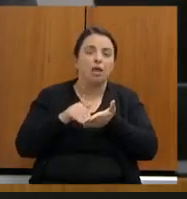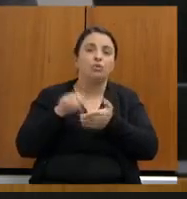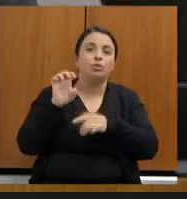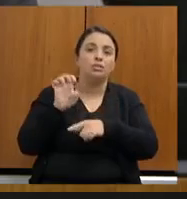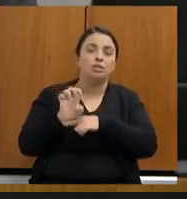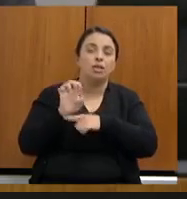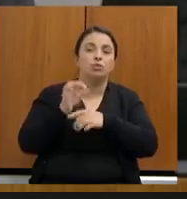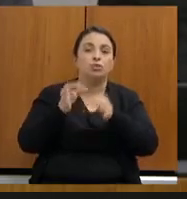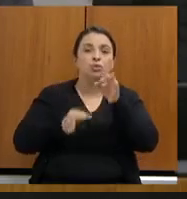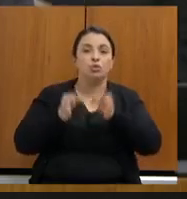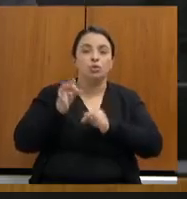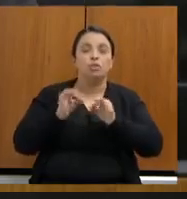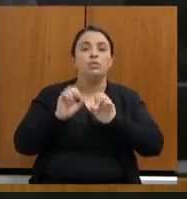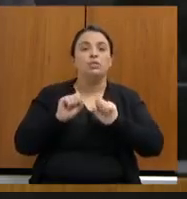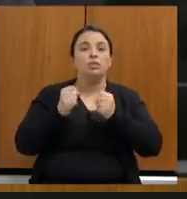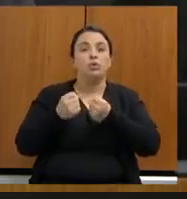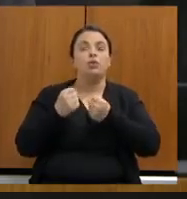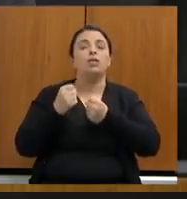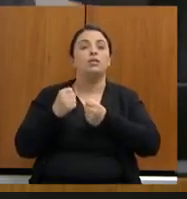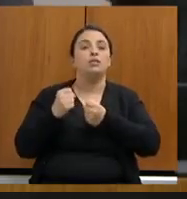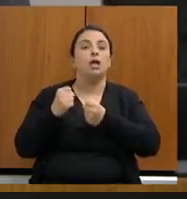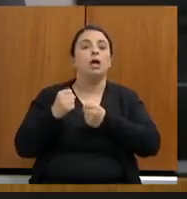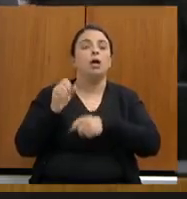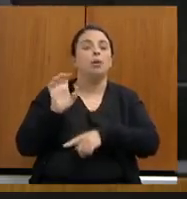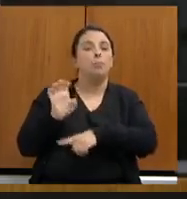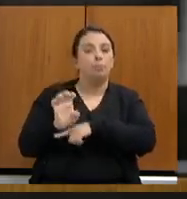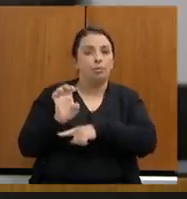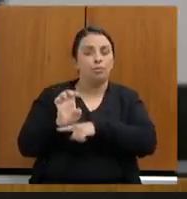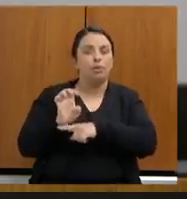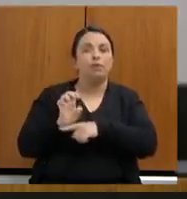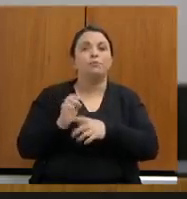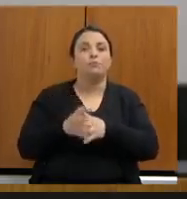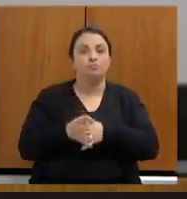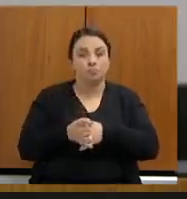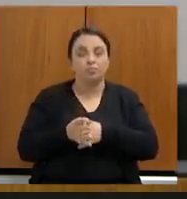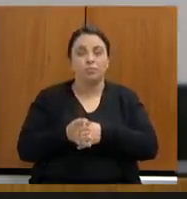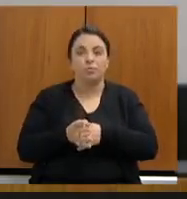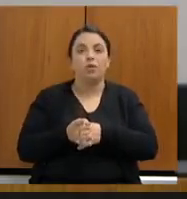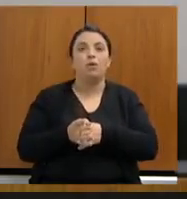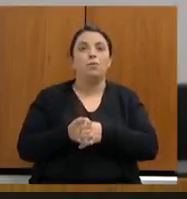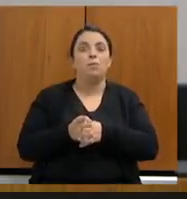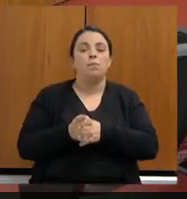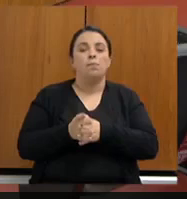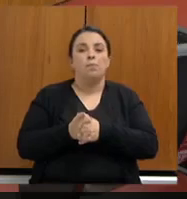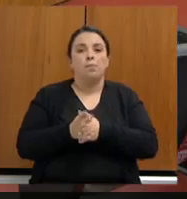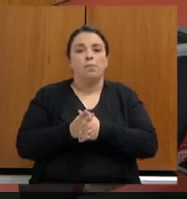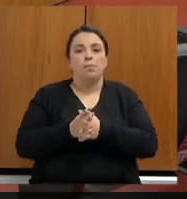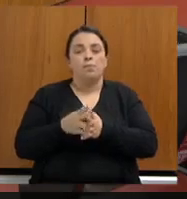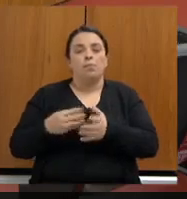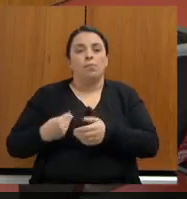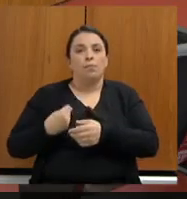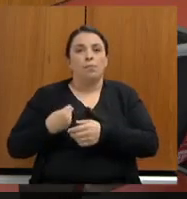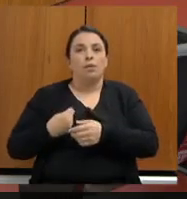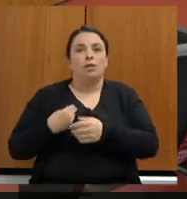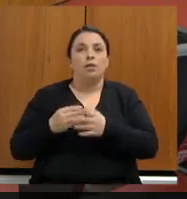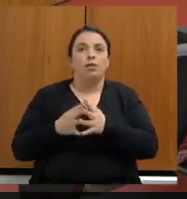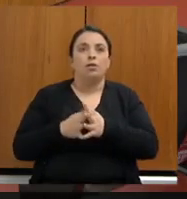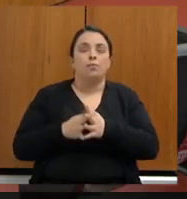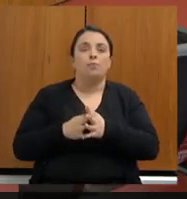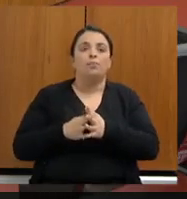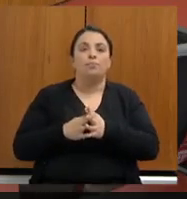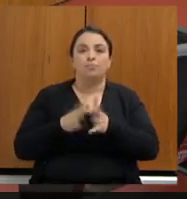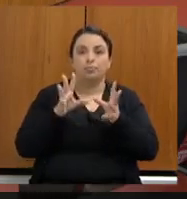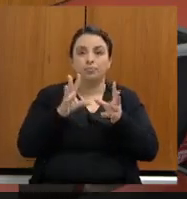de justiça e Segurança Pública Rogério Greco também já se faz presente conosco Joaquim para as considerações finais é bom